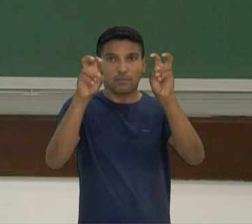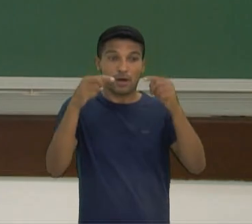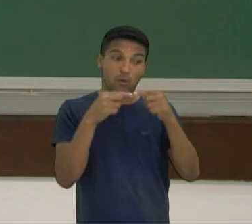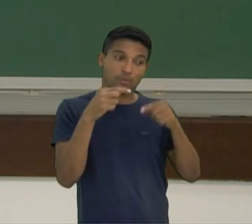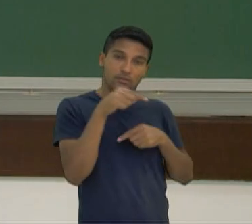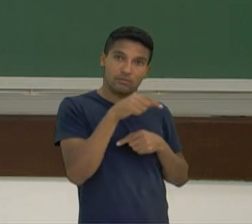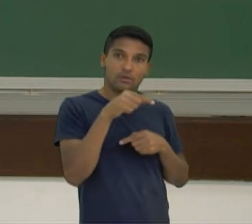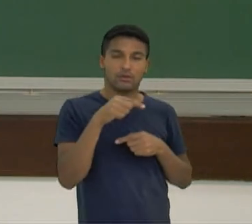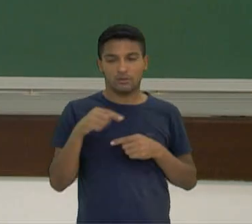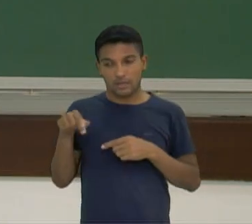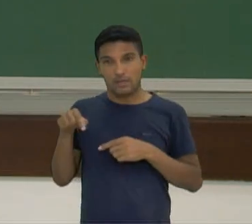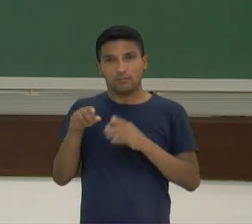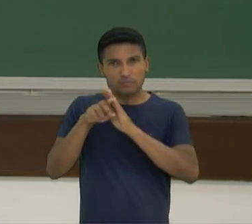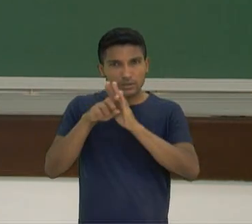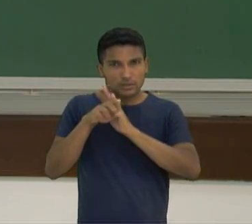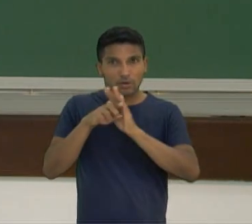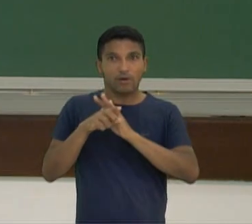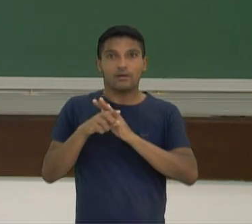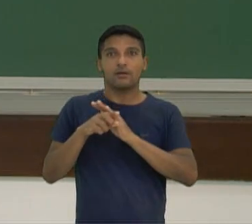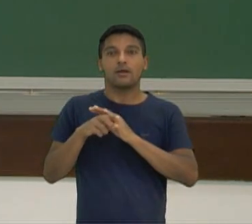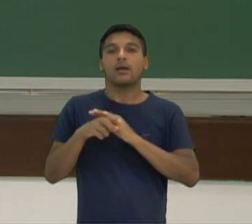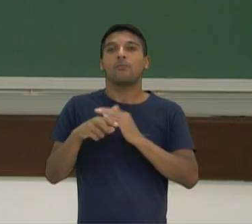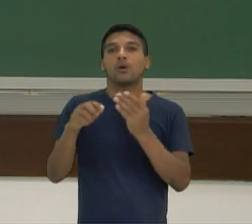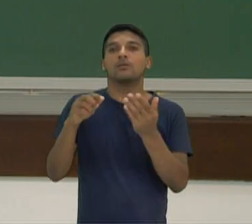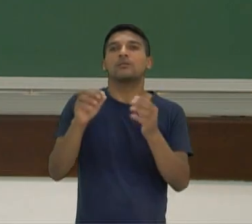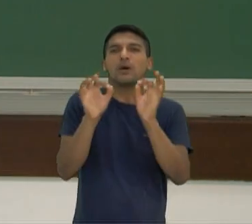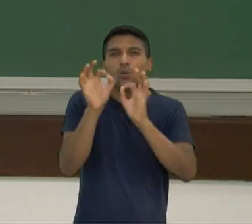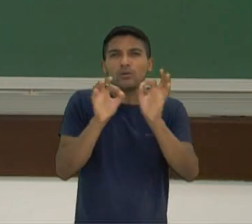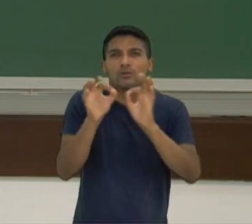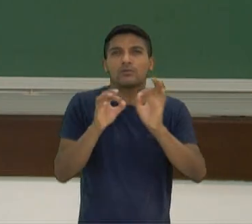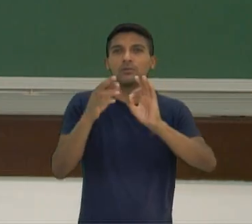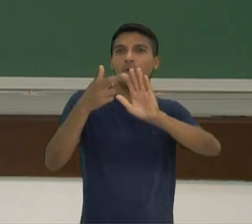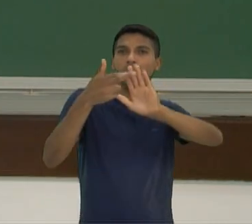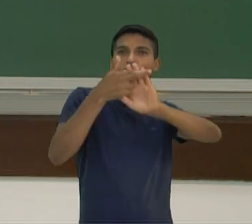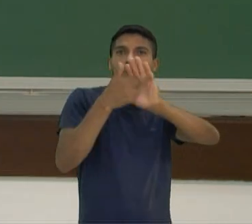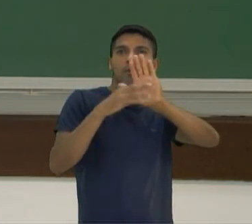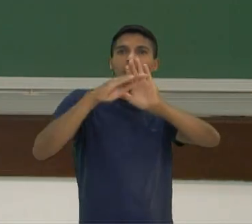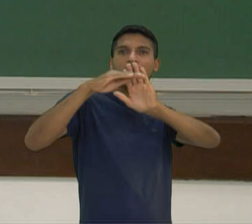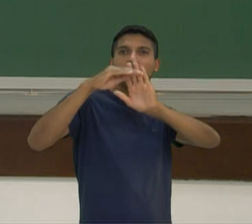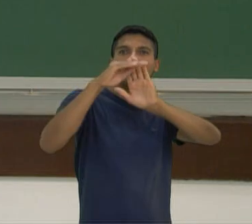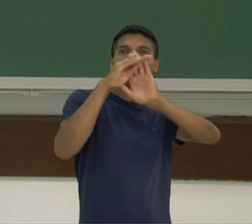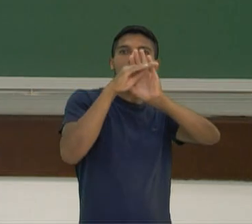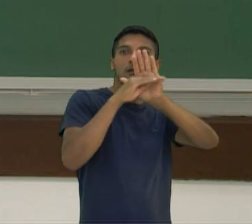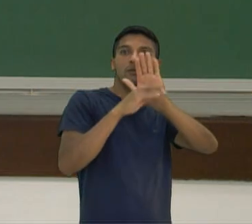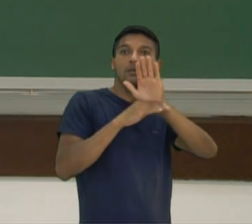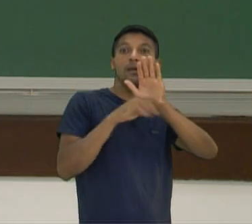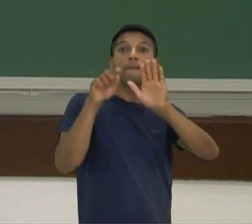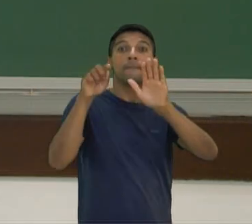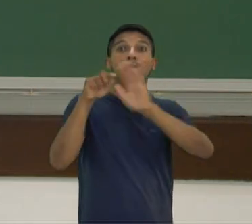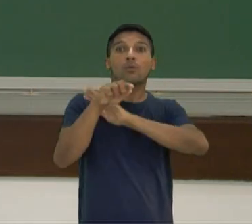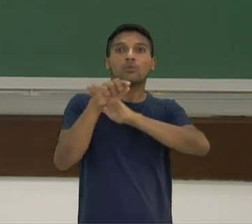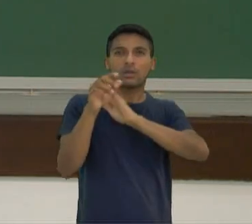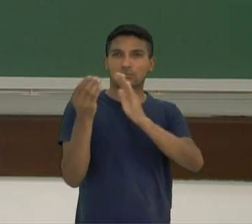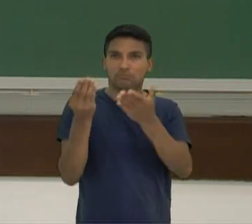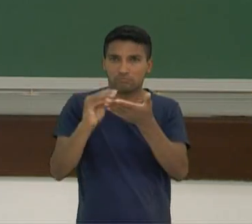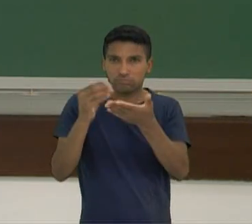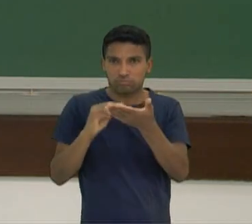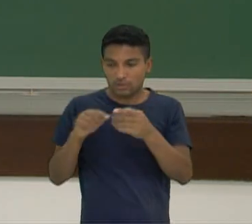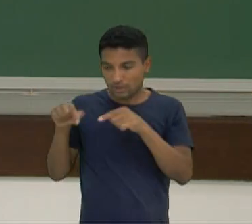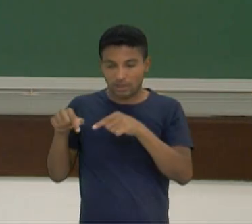ele pesquisou sobre tudo isso, elaborou um roteiro de perguntas e daí ocorreu a conversa entre os